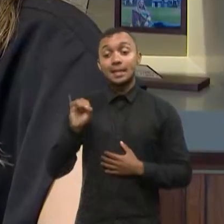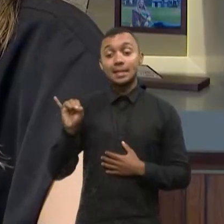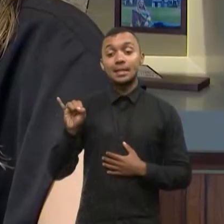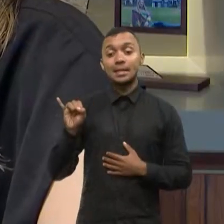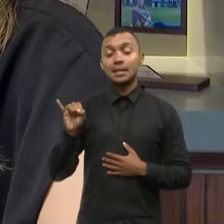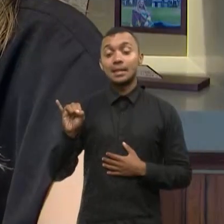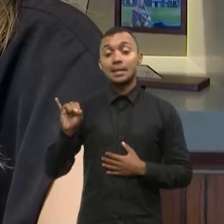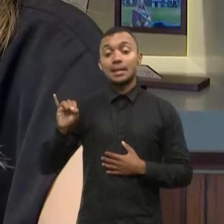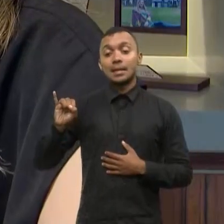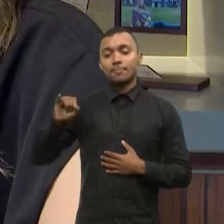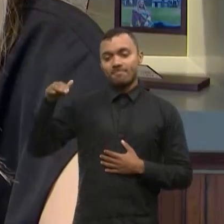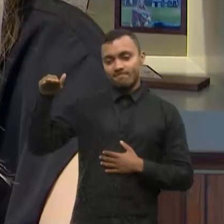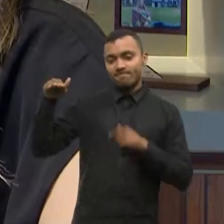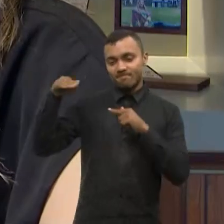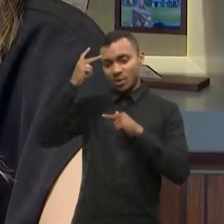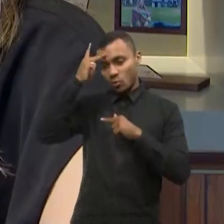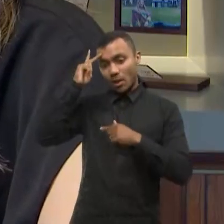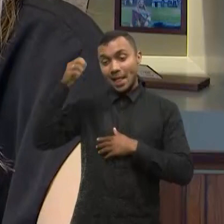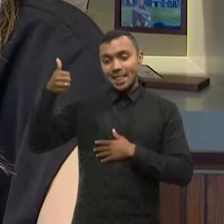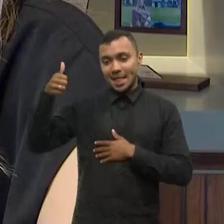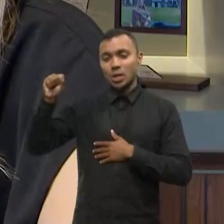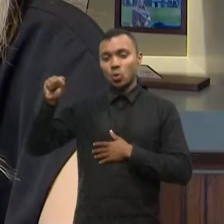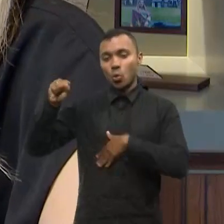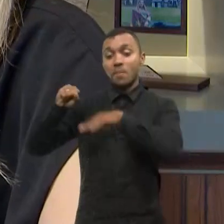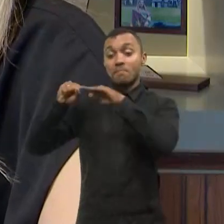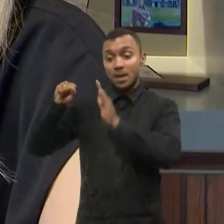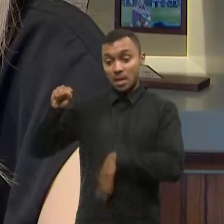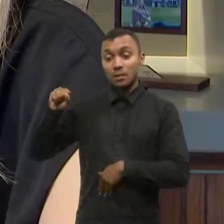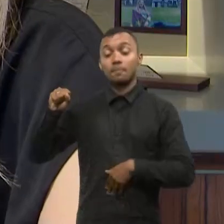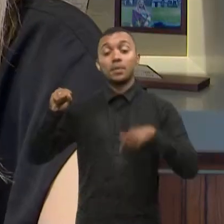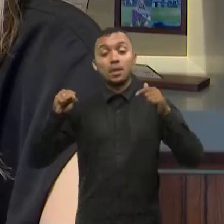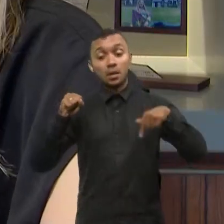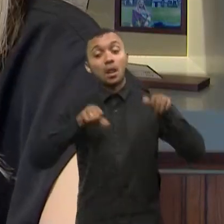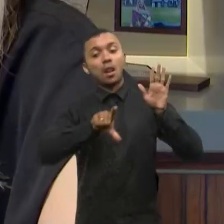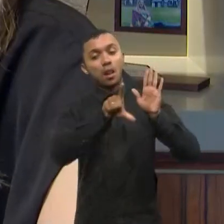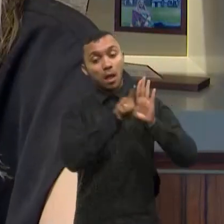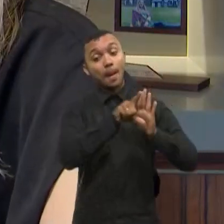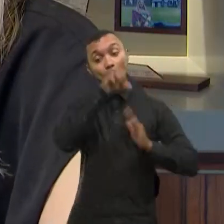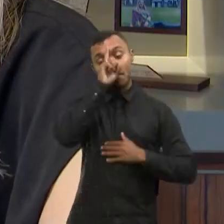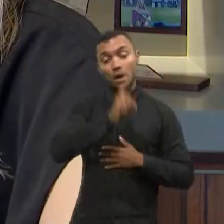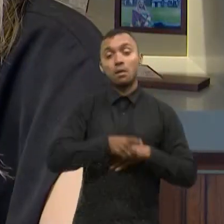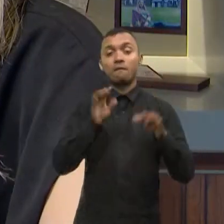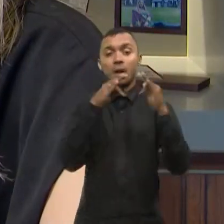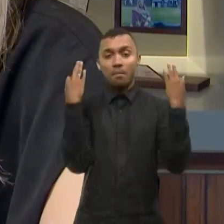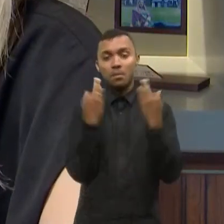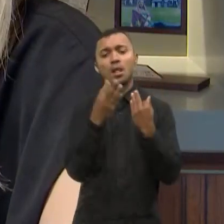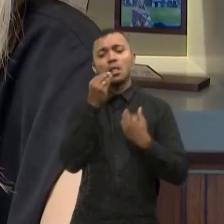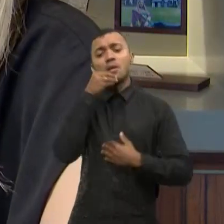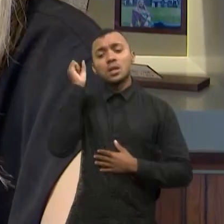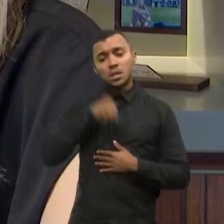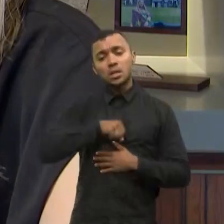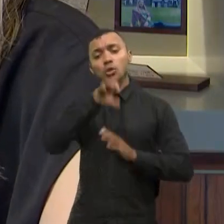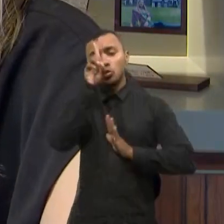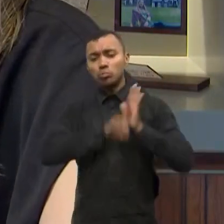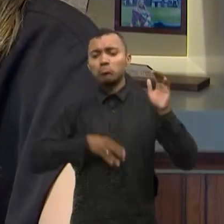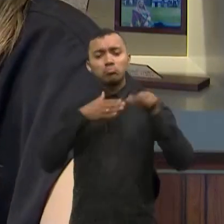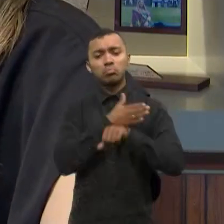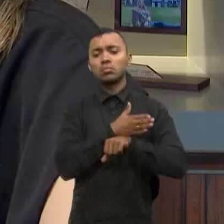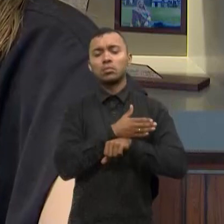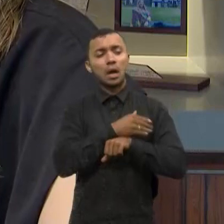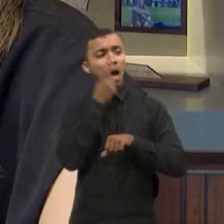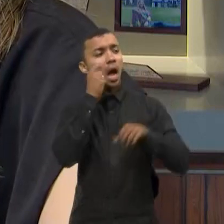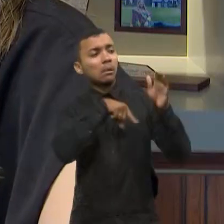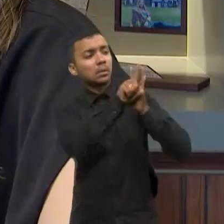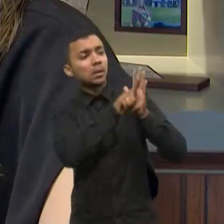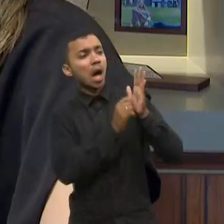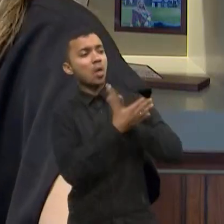menores de 18 anos, por lei, nós somos, como pais, obrigados, sim, a intervir nessa privacidade até certo ponto. Então, não